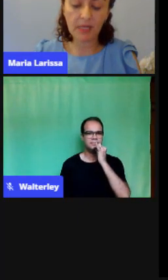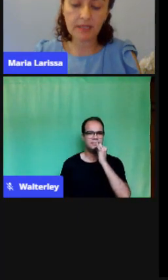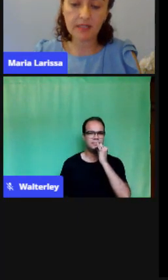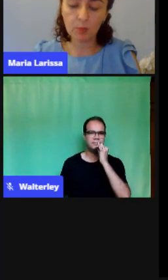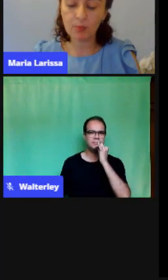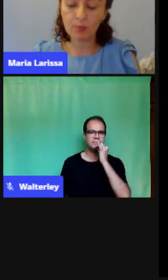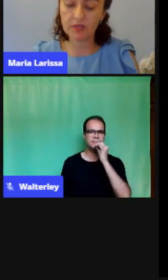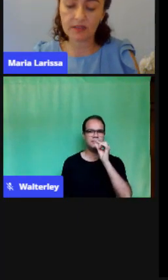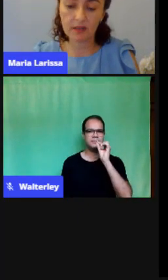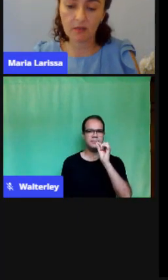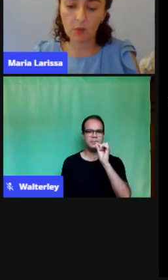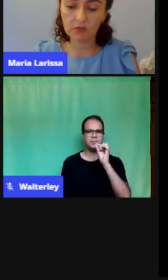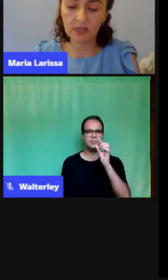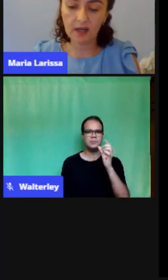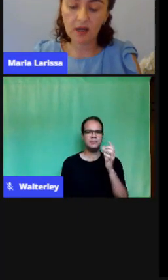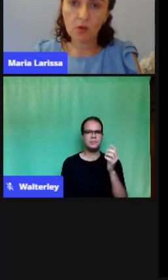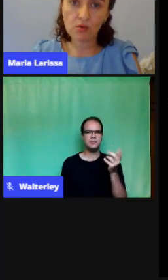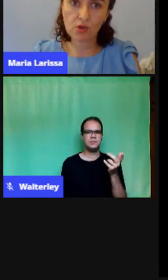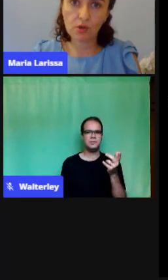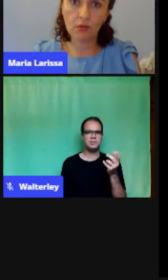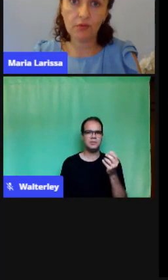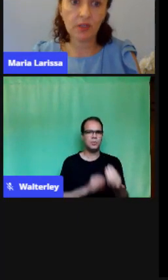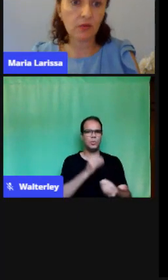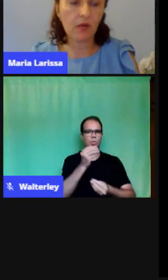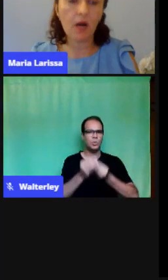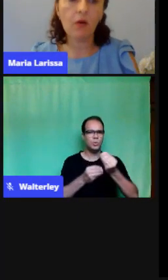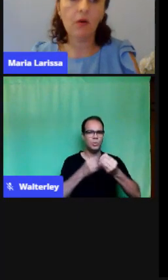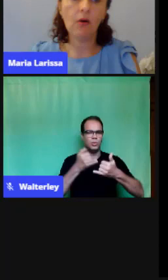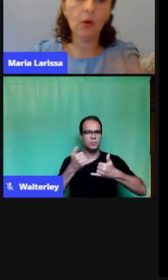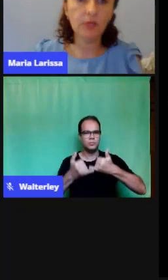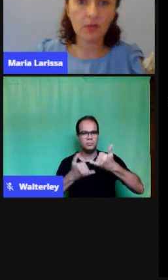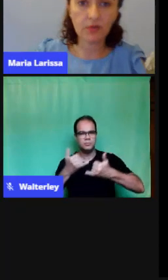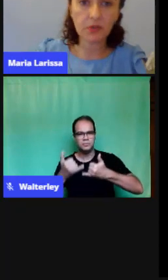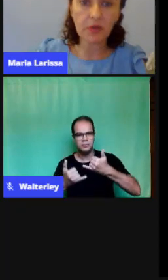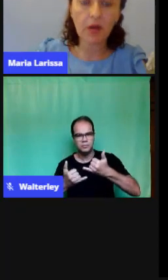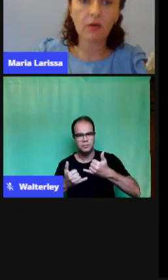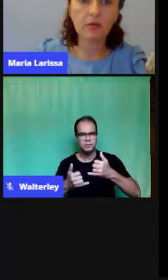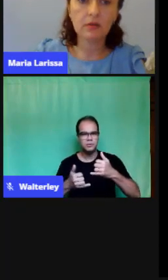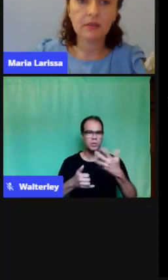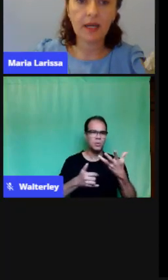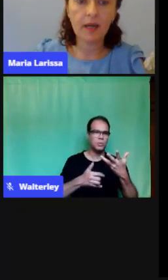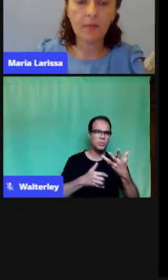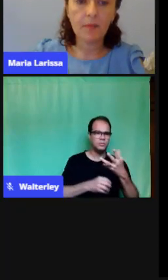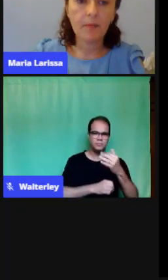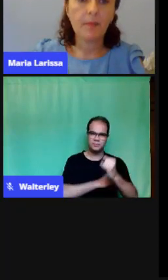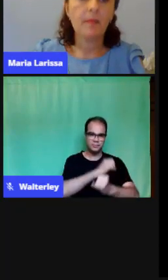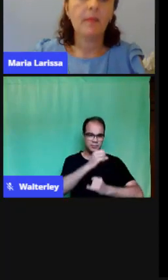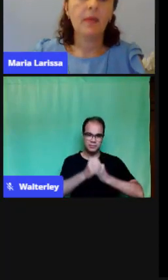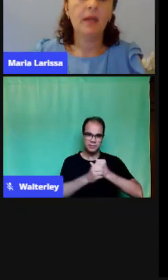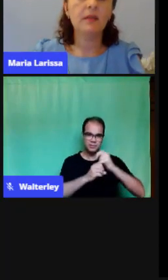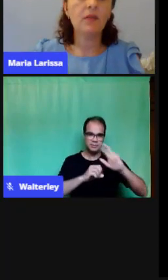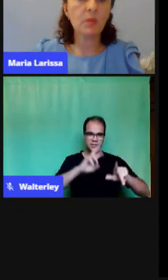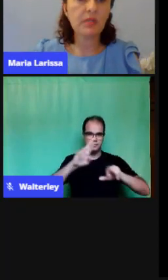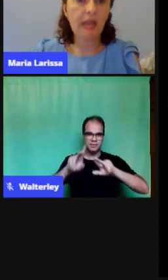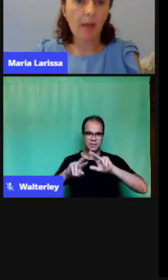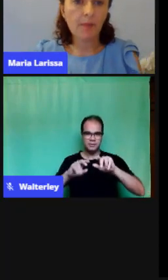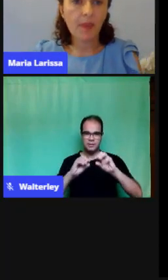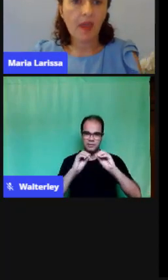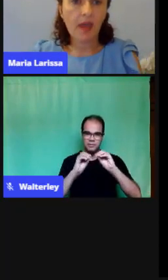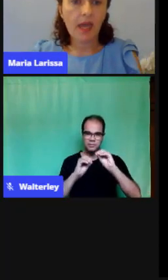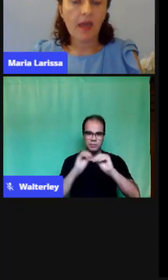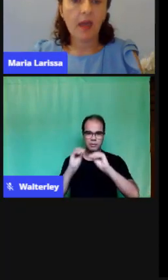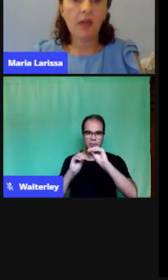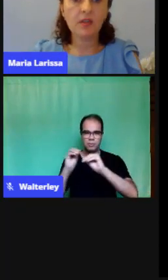pauta, né, princípio para você montar um jogo virtual ou não virtual, tá? Então, vamos